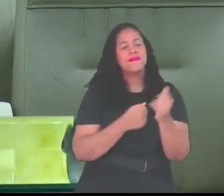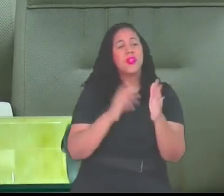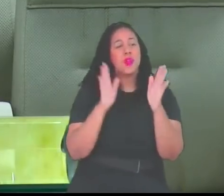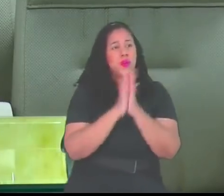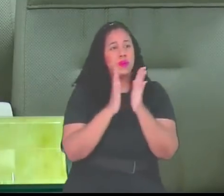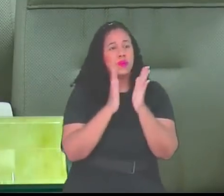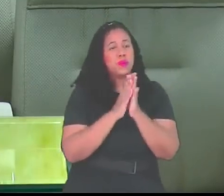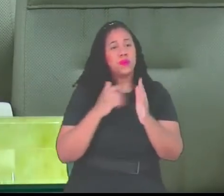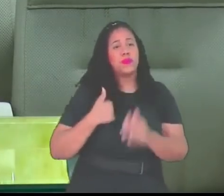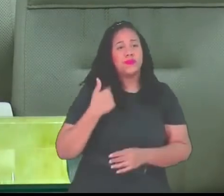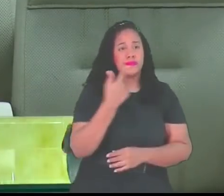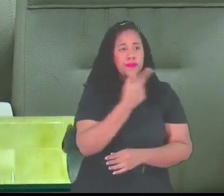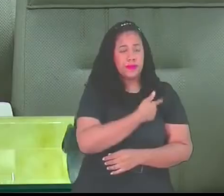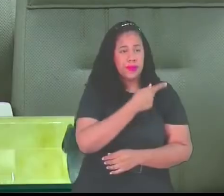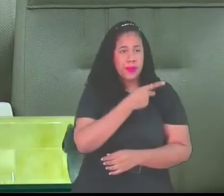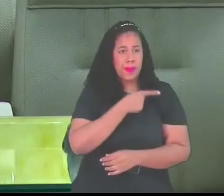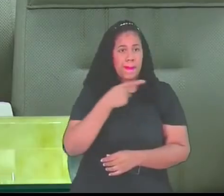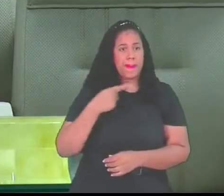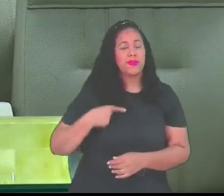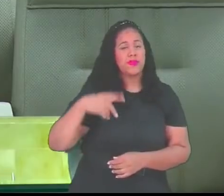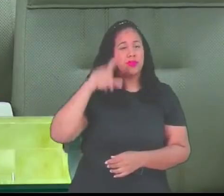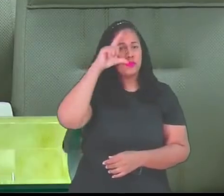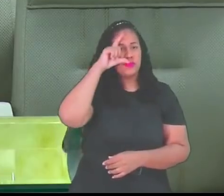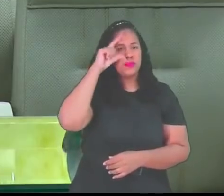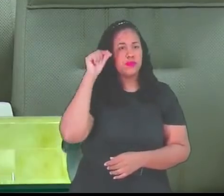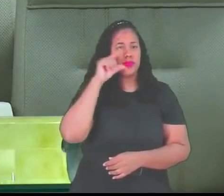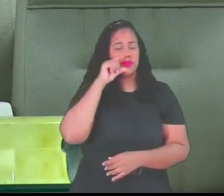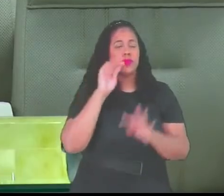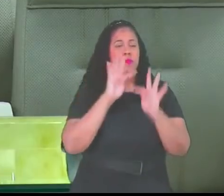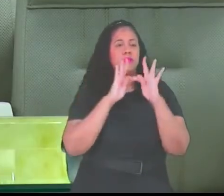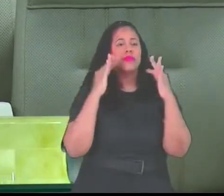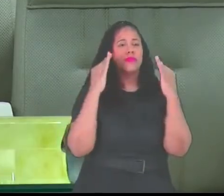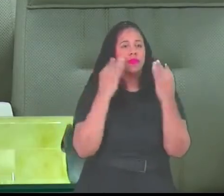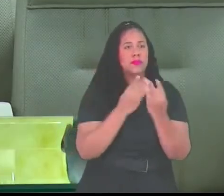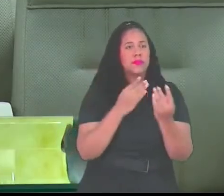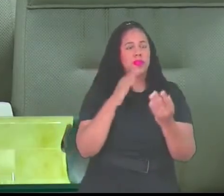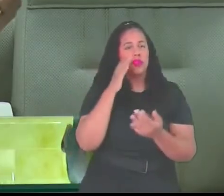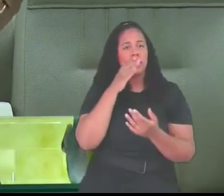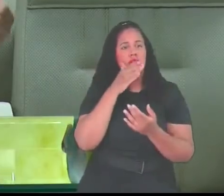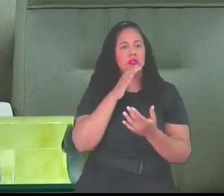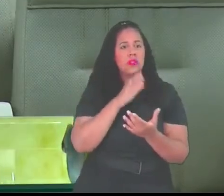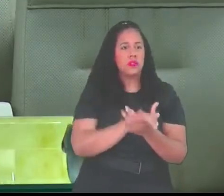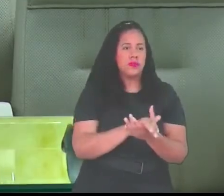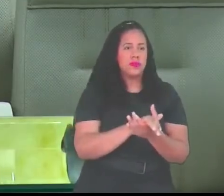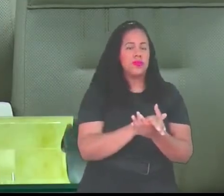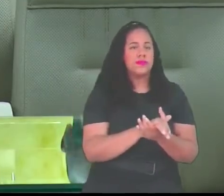Oremos pelo nosso pastor, reverendo José Orisvaldo, pela sua família, sua esposa, irmã Vaninha.